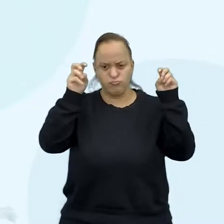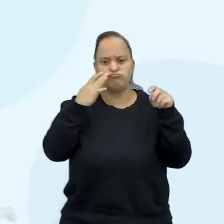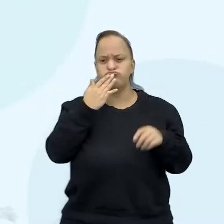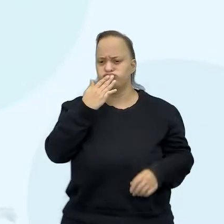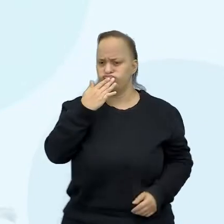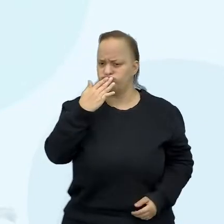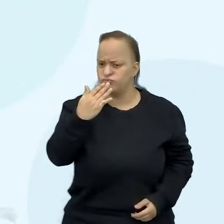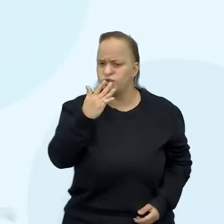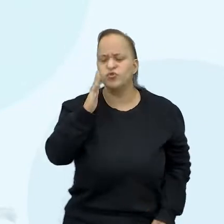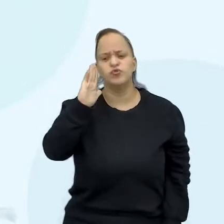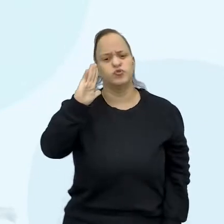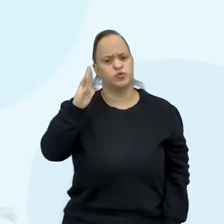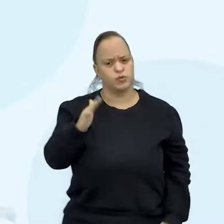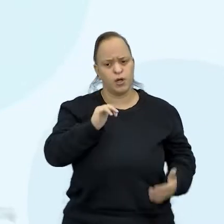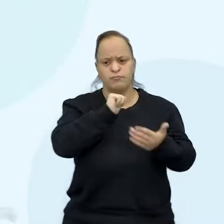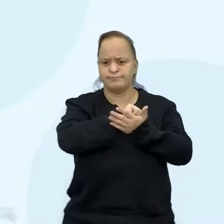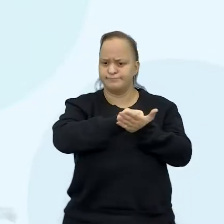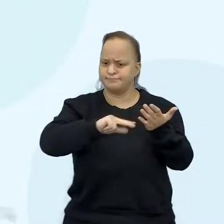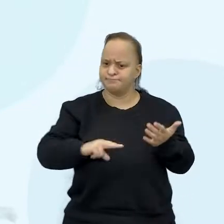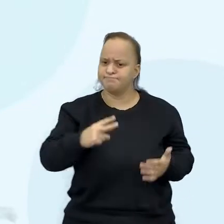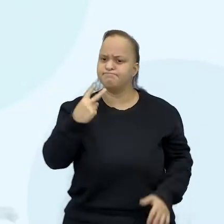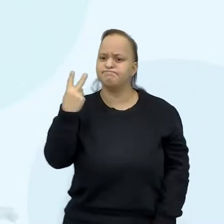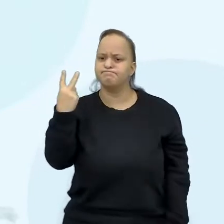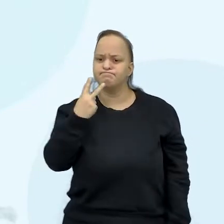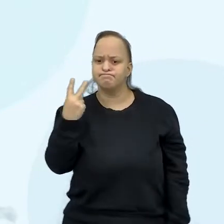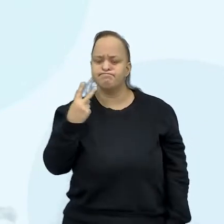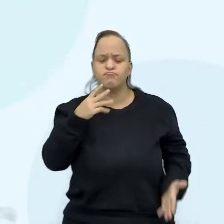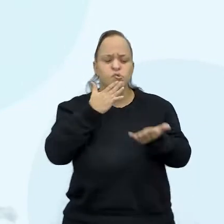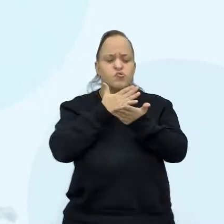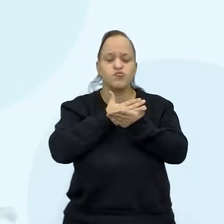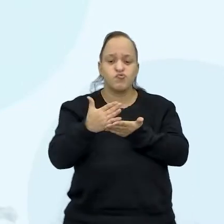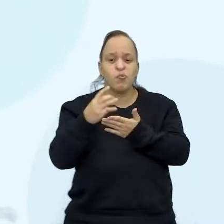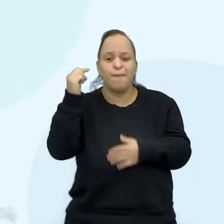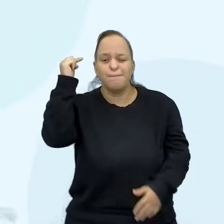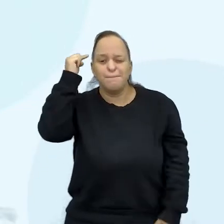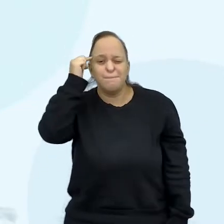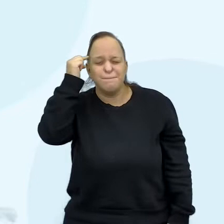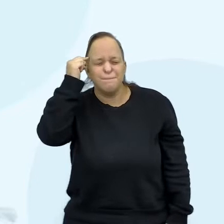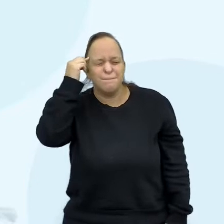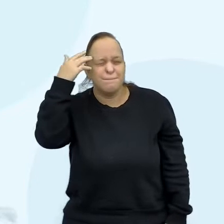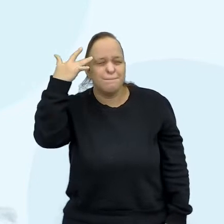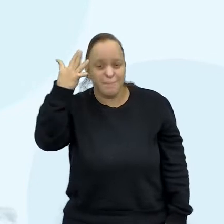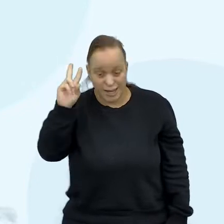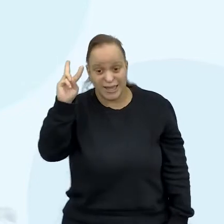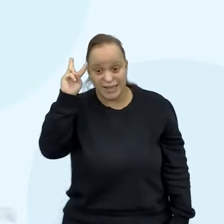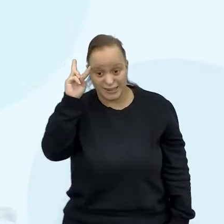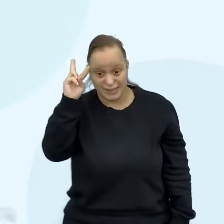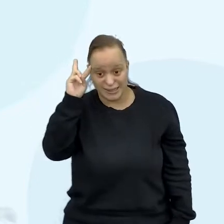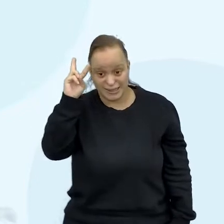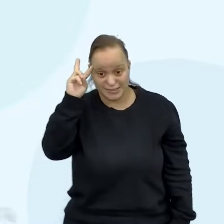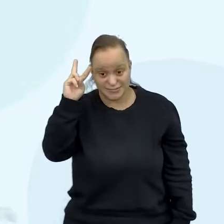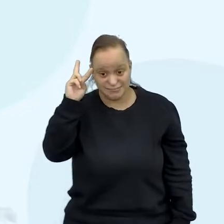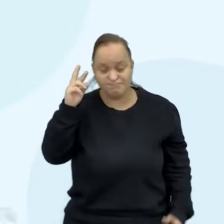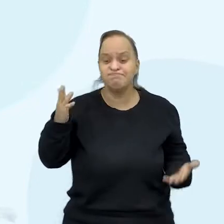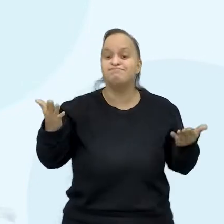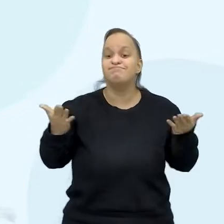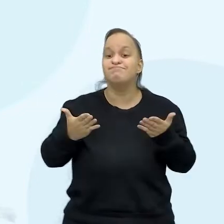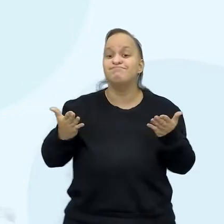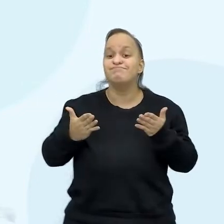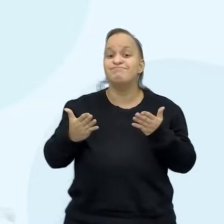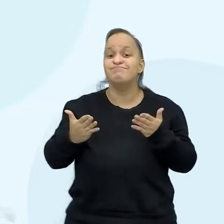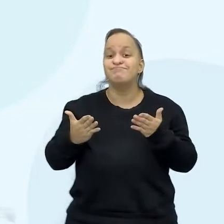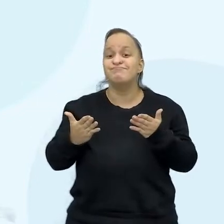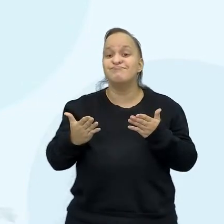vocês, lá na atividade 2, já iniciar esse pensamento. Então agora vamos começar